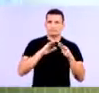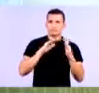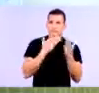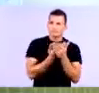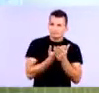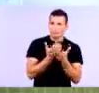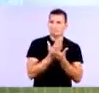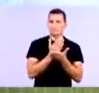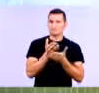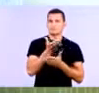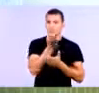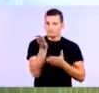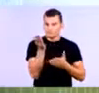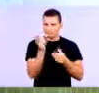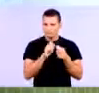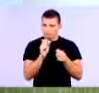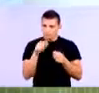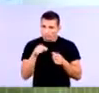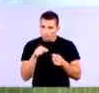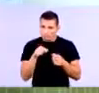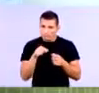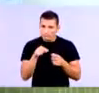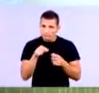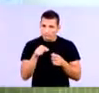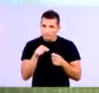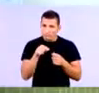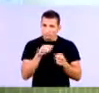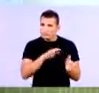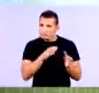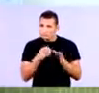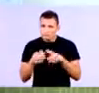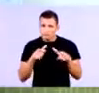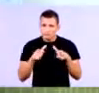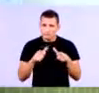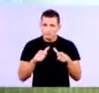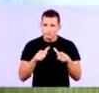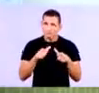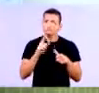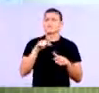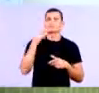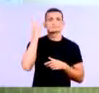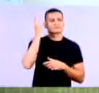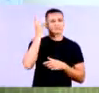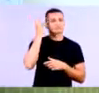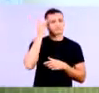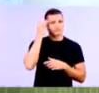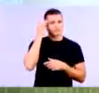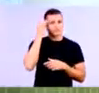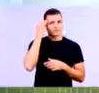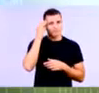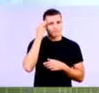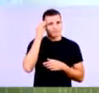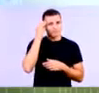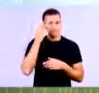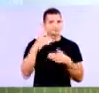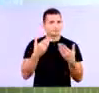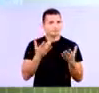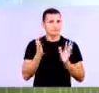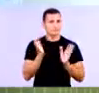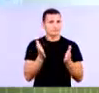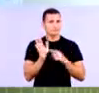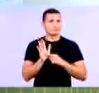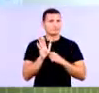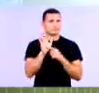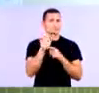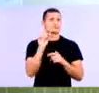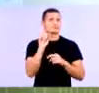de vocês faz isso durante o período de trabalho? Porque isso é bastante comum. Então, isso já demonstra o quê?